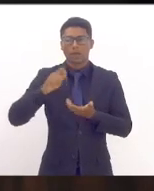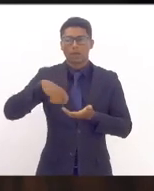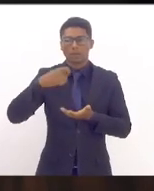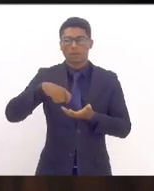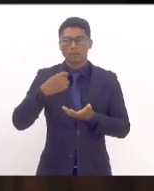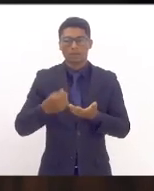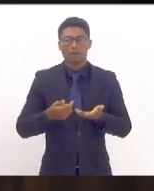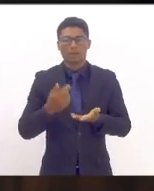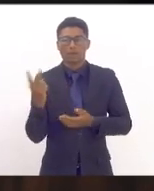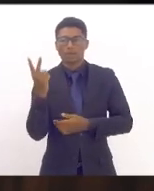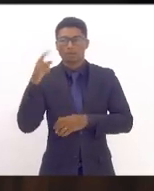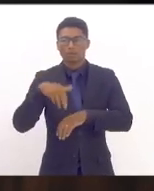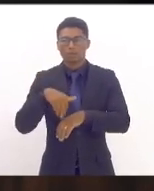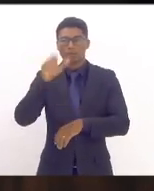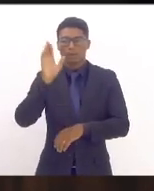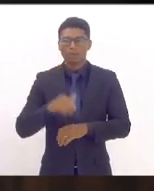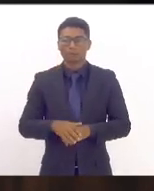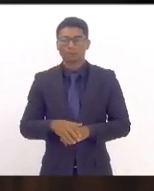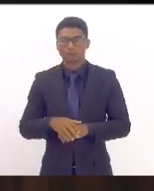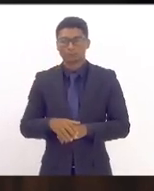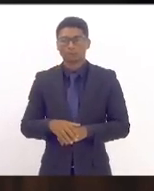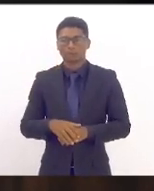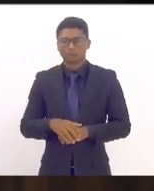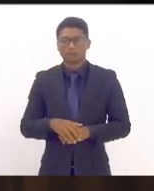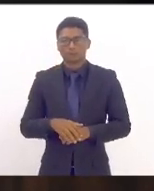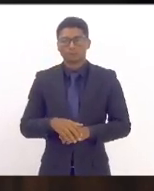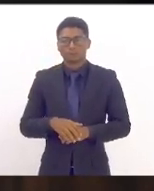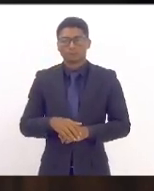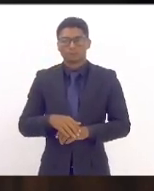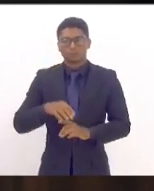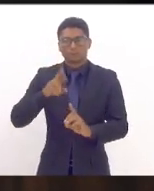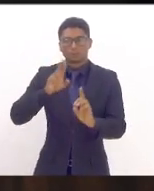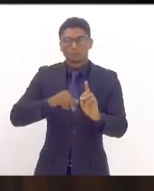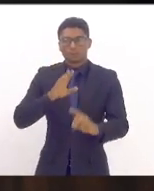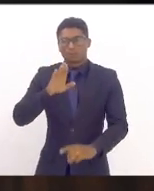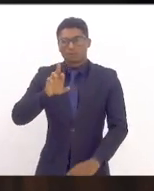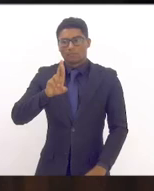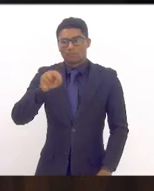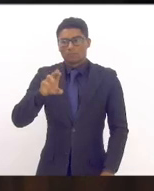parecida comissão de indicação Legislativa favorável relatou deputado